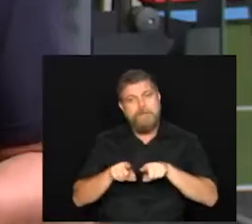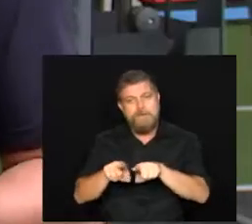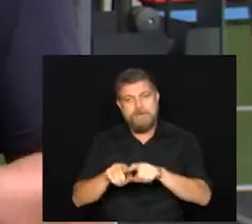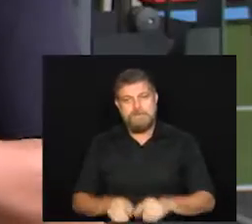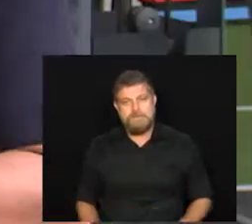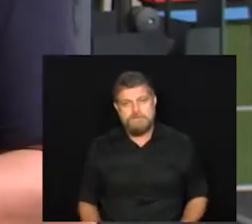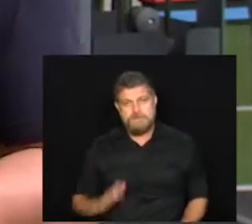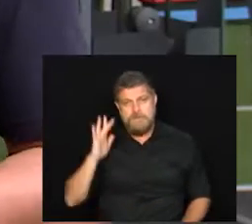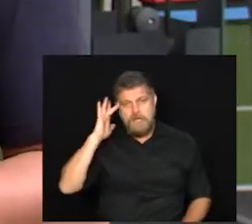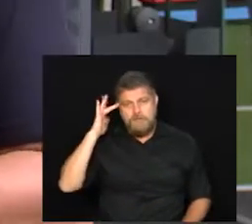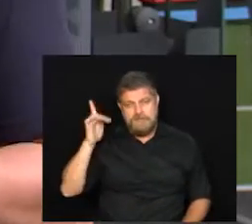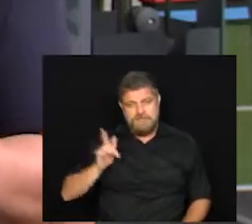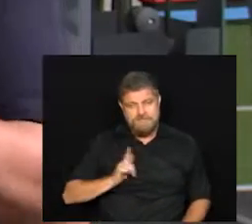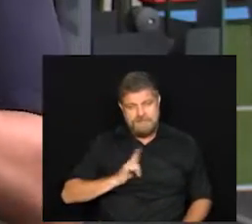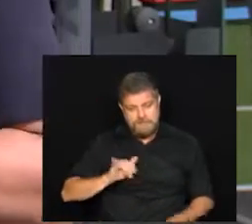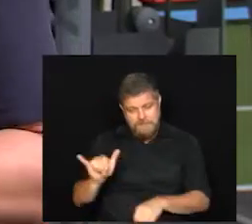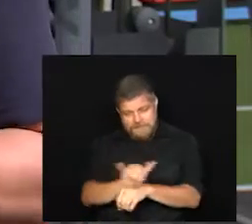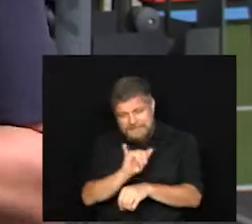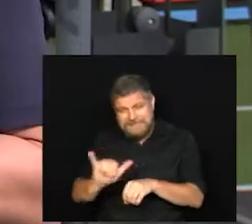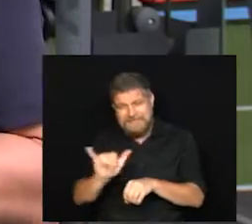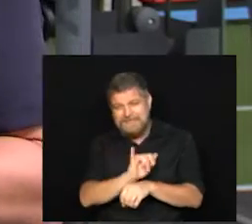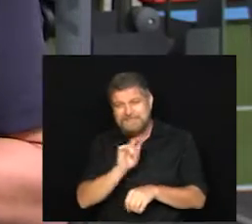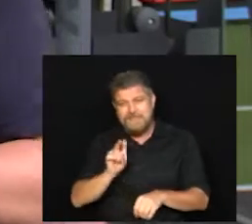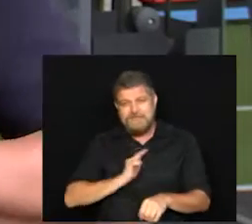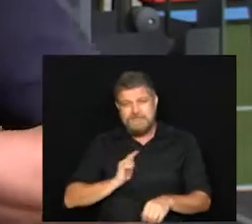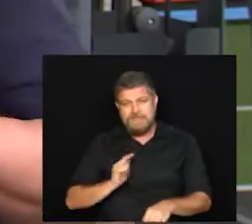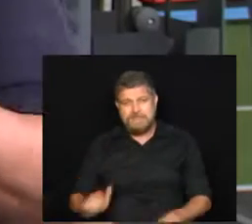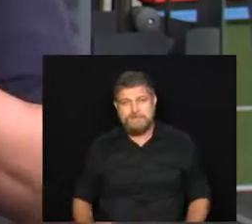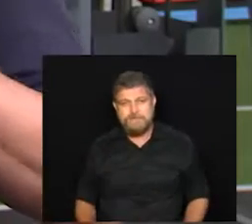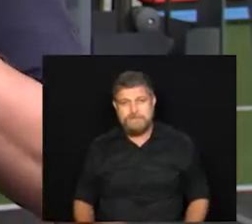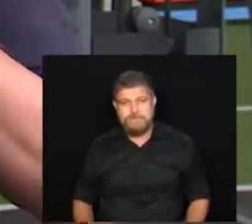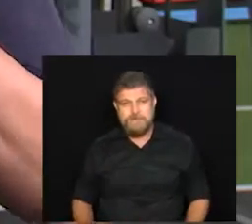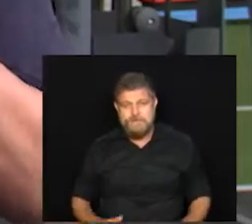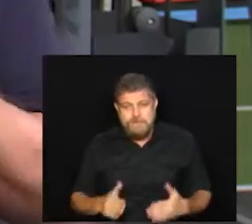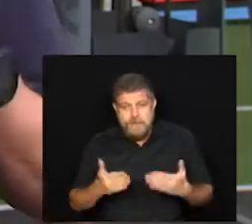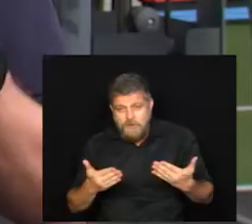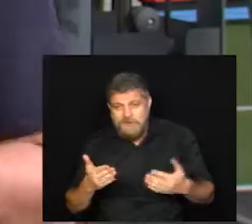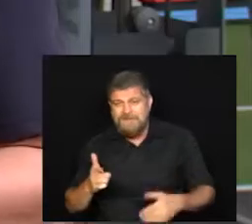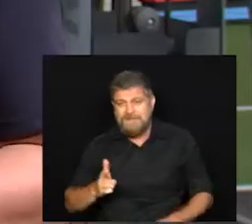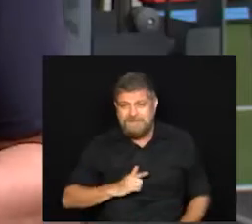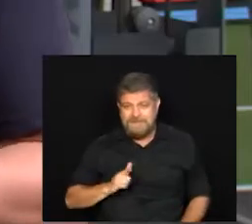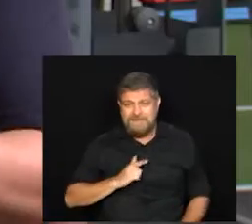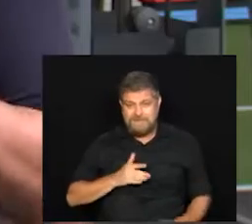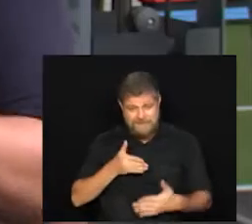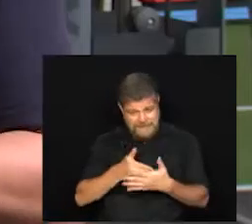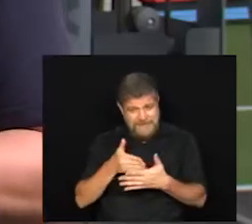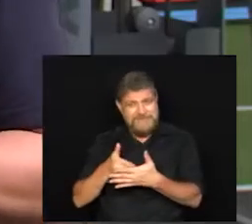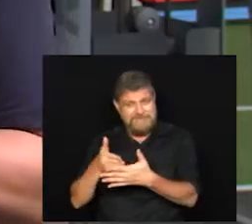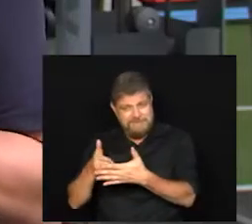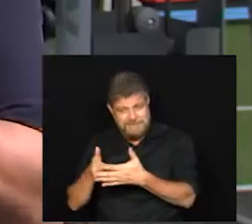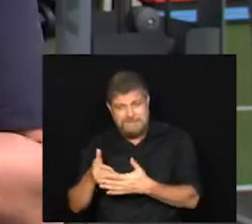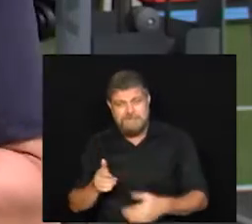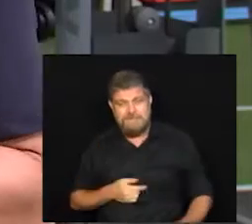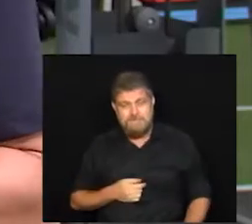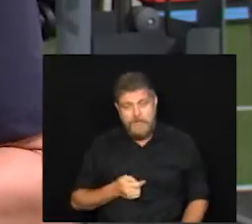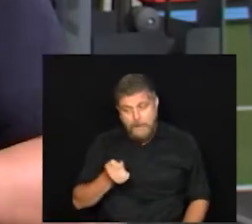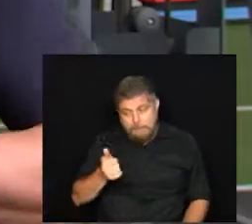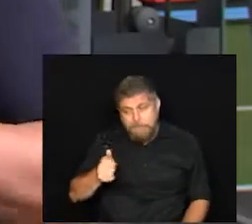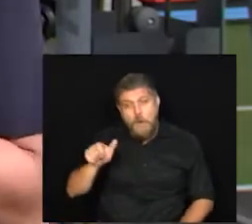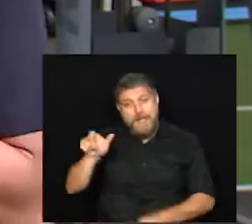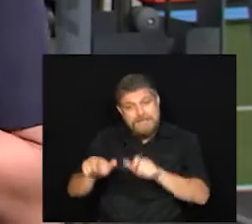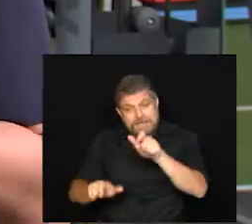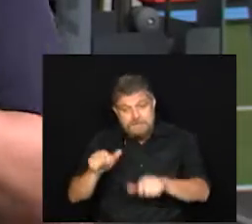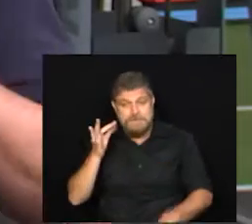se tivesse uma possibilidade de chegar num ponto em comum onde, mesmo com restrição de fluxo de